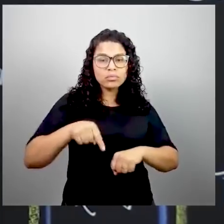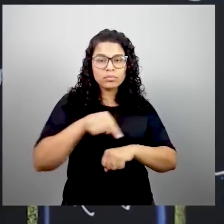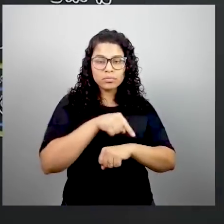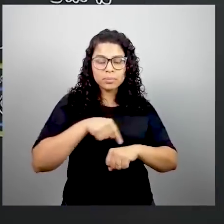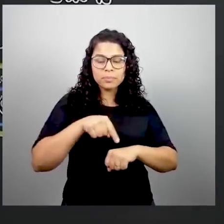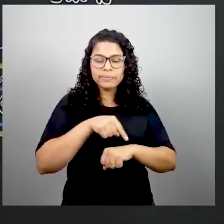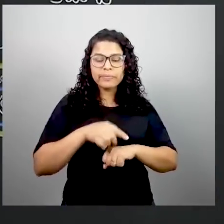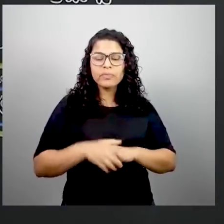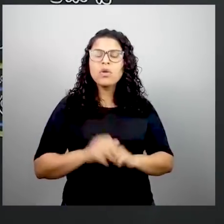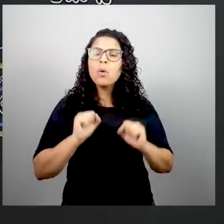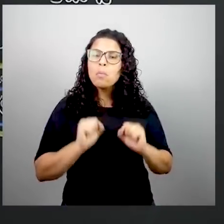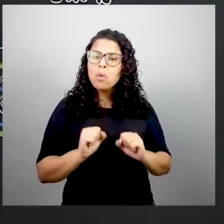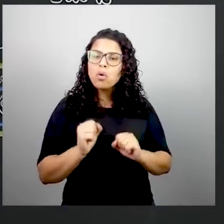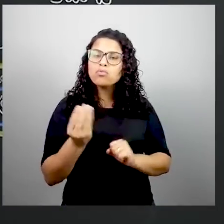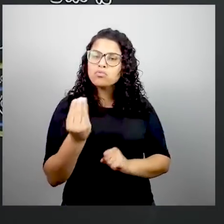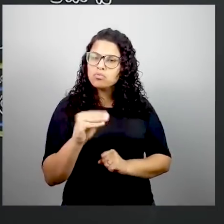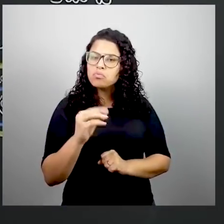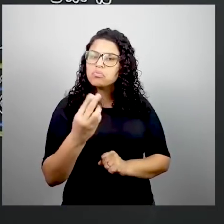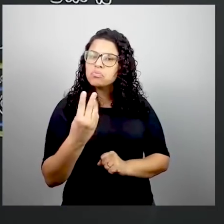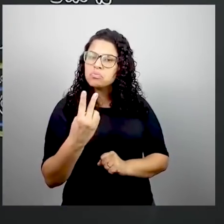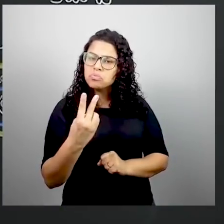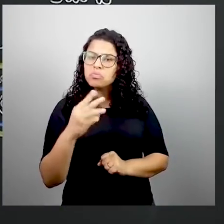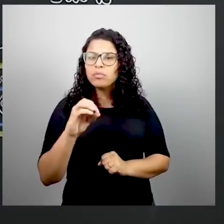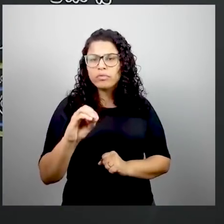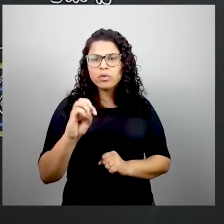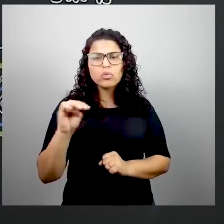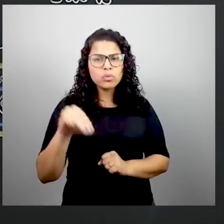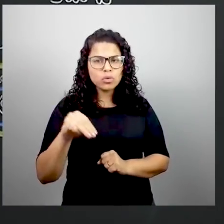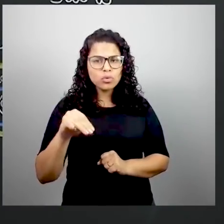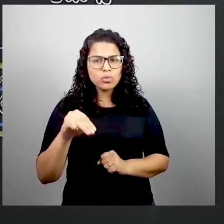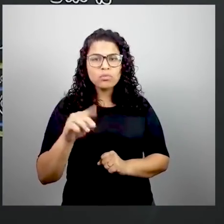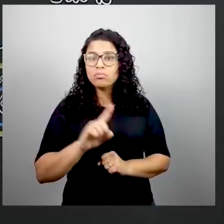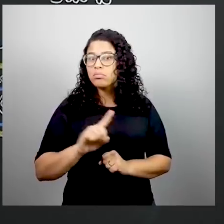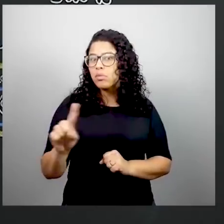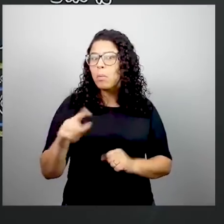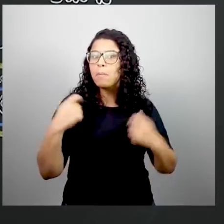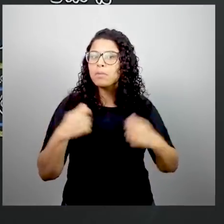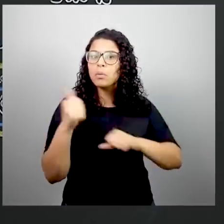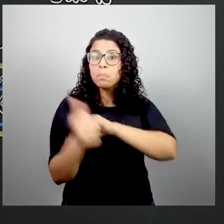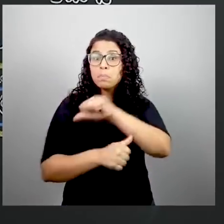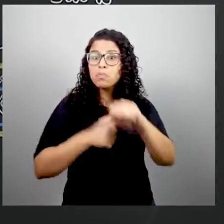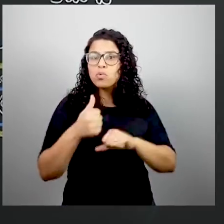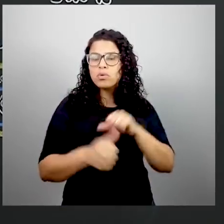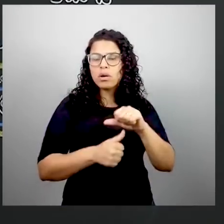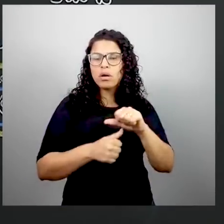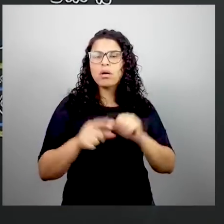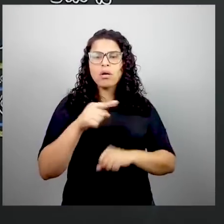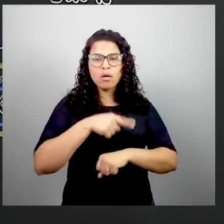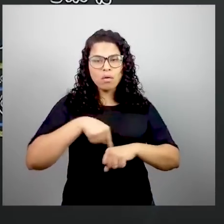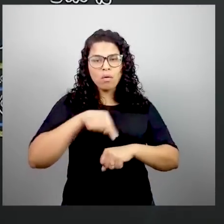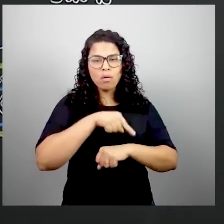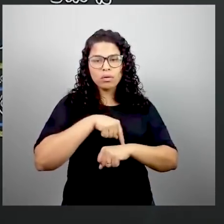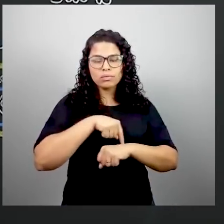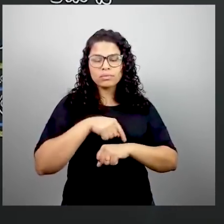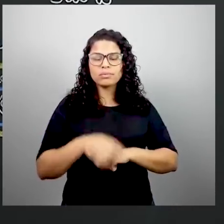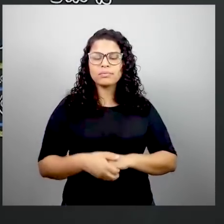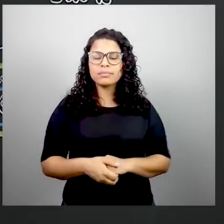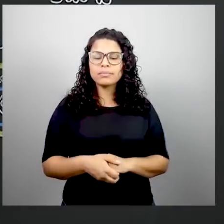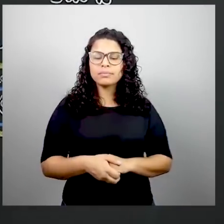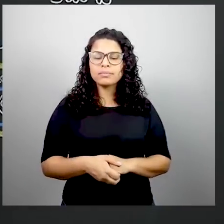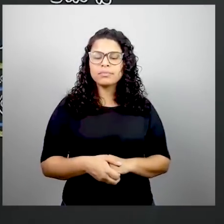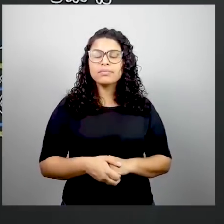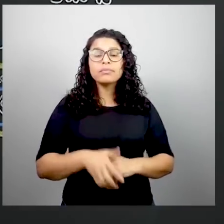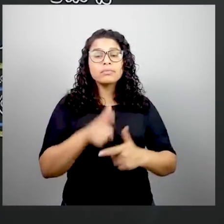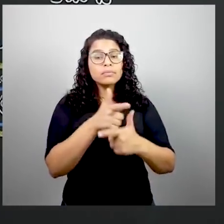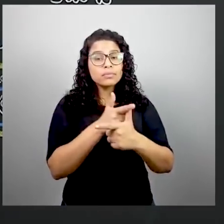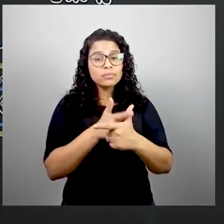horas. Posso botar aqui 20 minutos? Não. Você tem que converter 20 minutos em horas. Tá bom. Converti em horas.